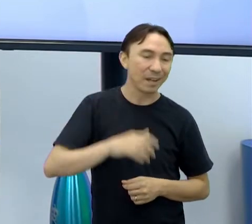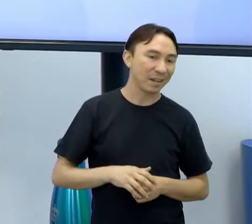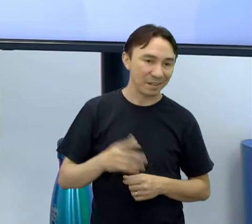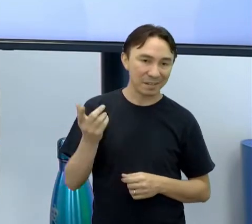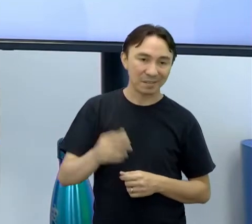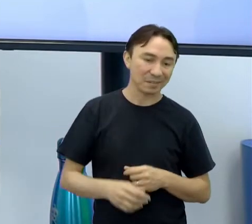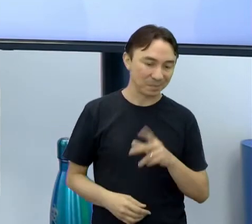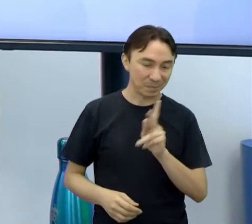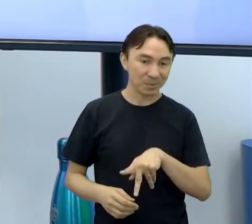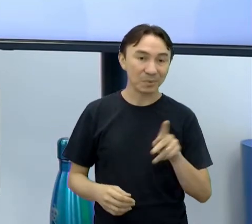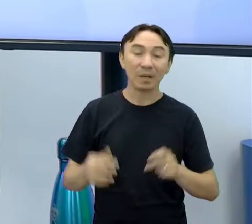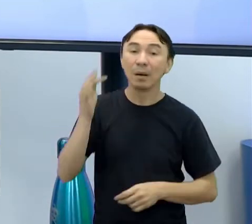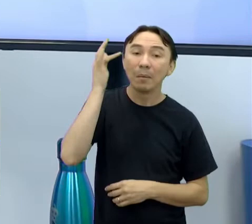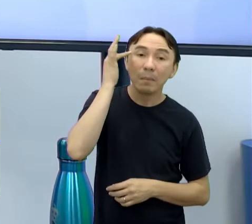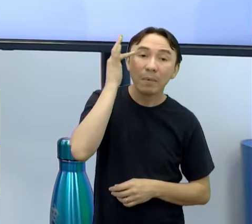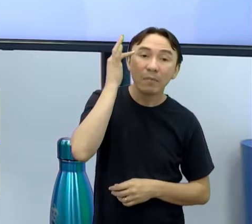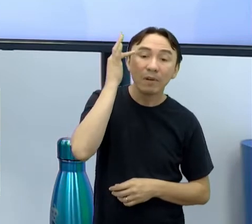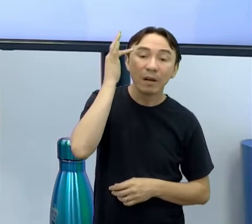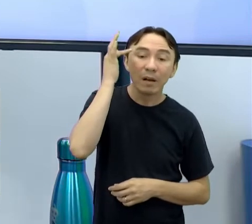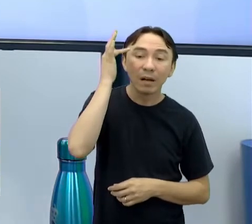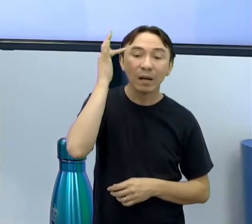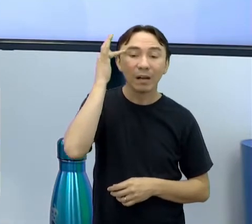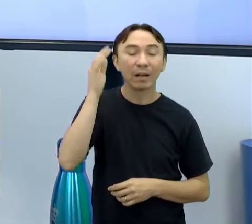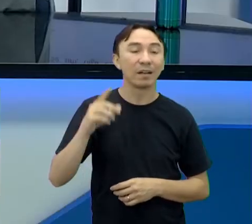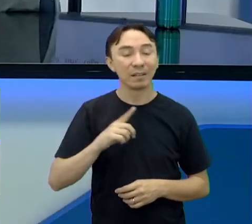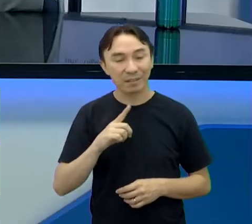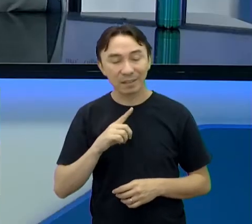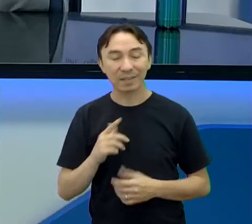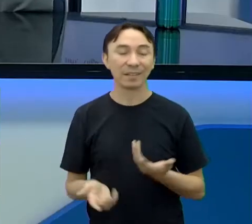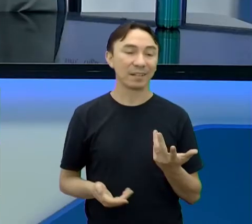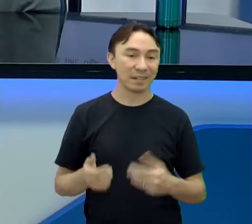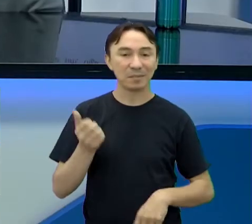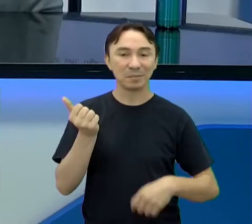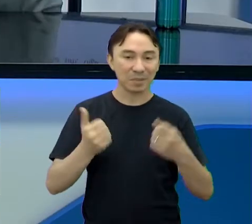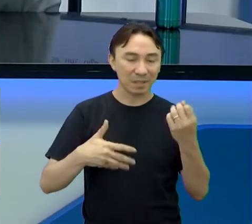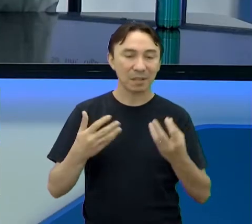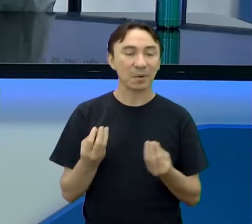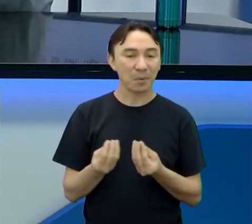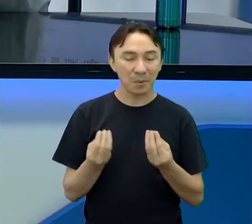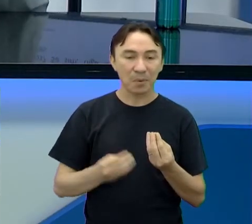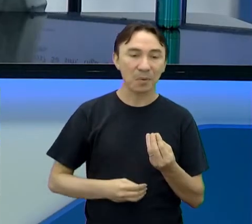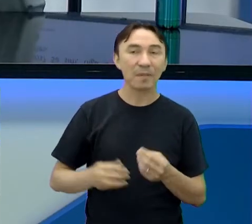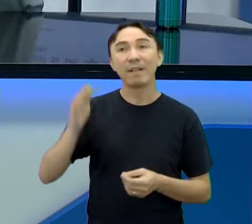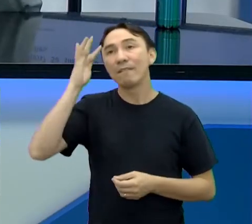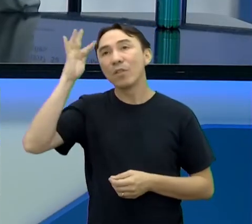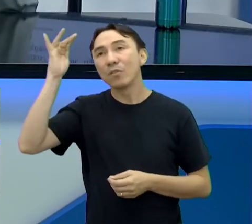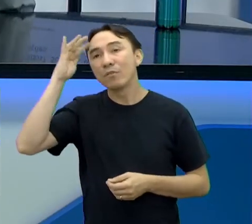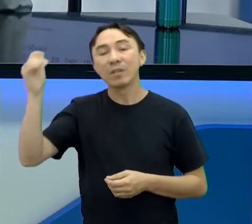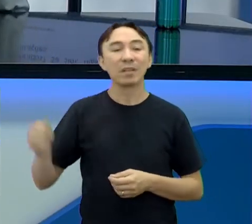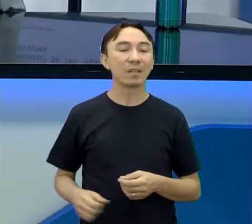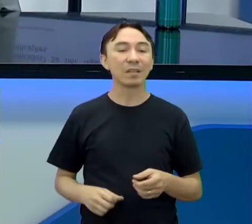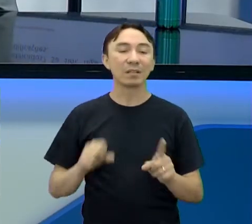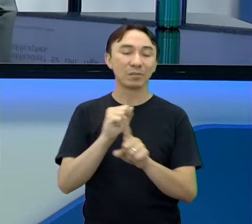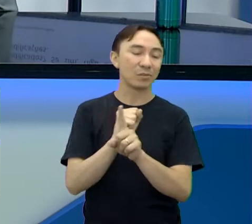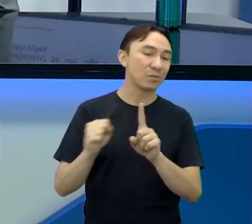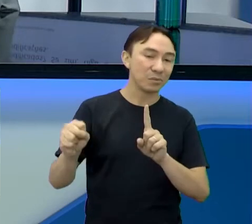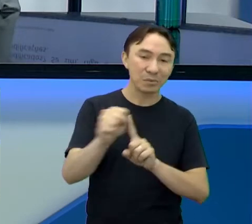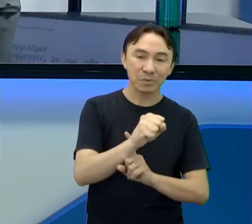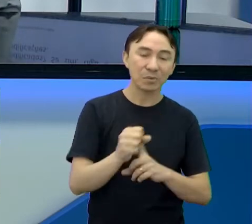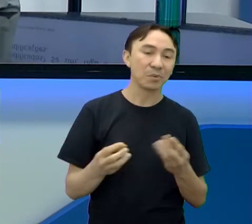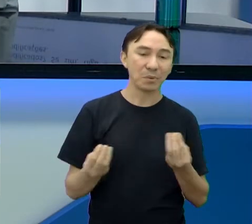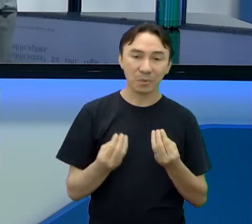trazer isso um pouquinho mais aí pro lado da sociologia, da filosofia. Por que a gente pode pensar na língua como